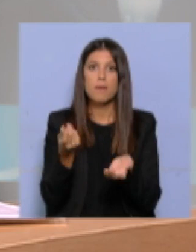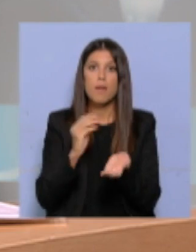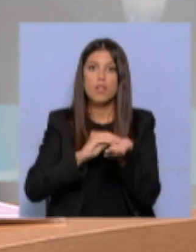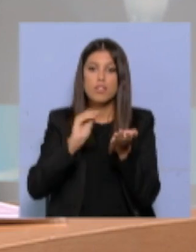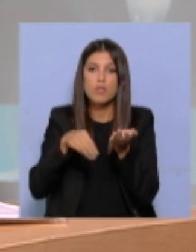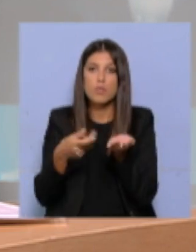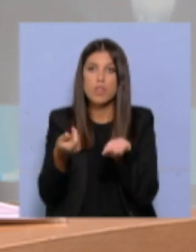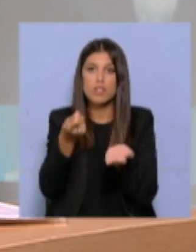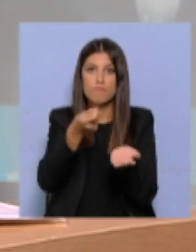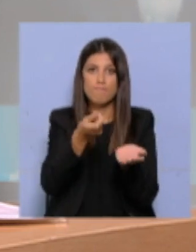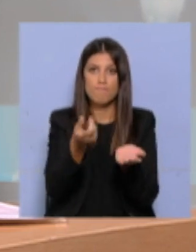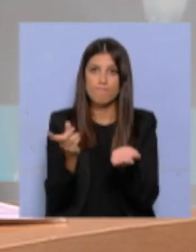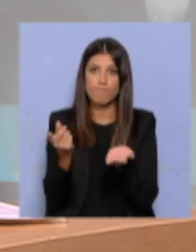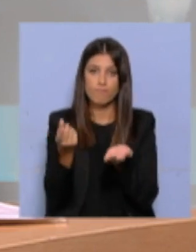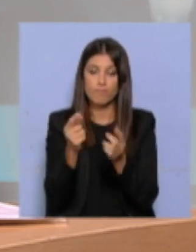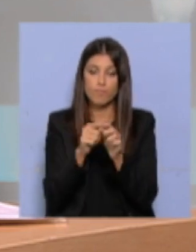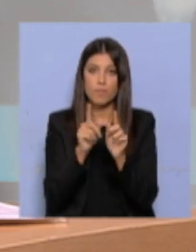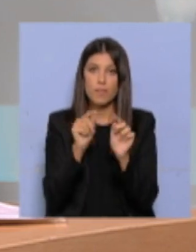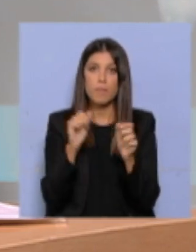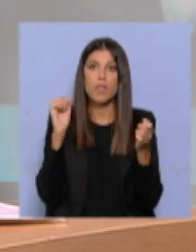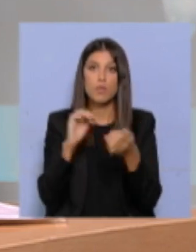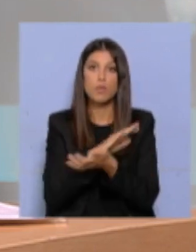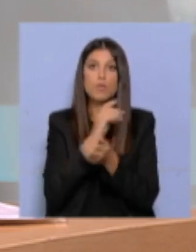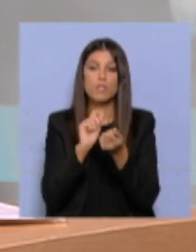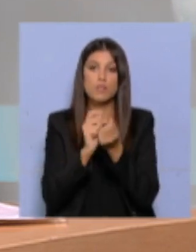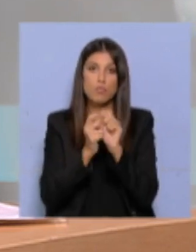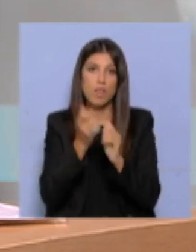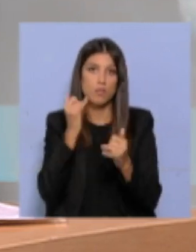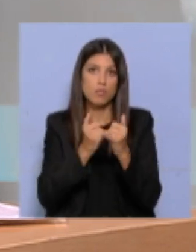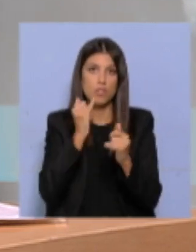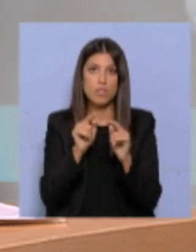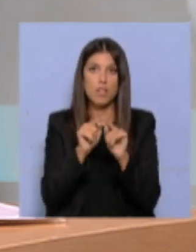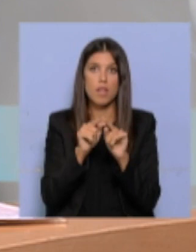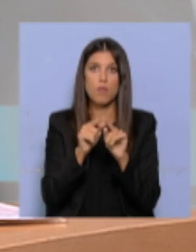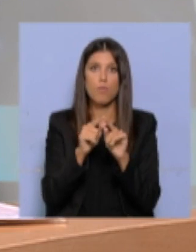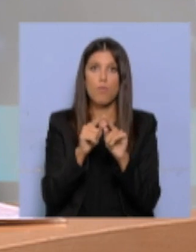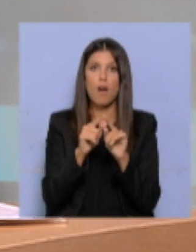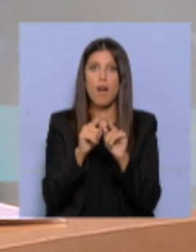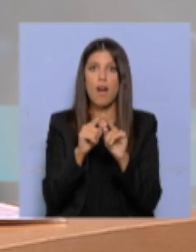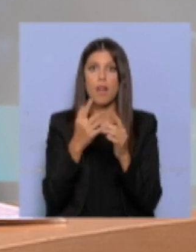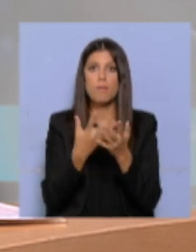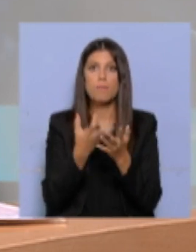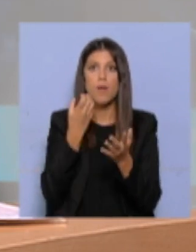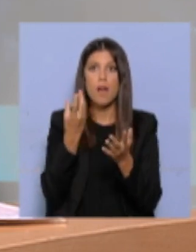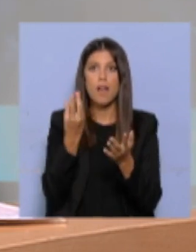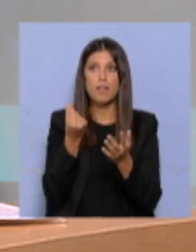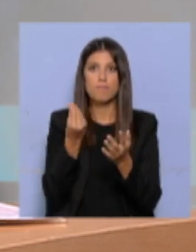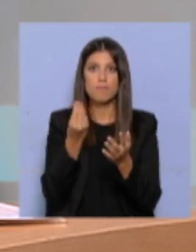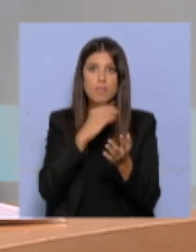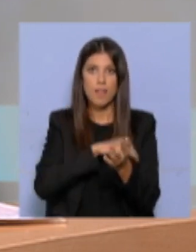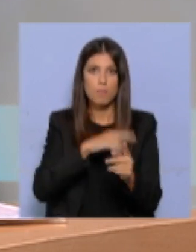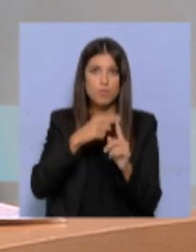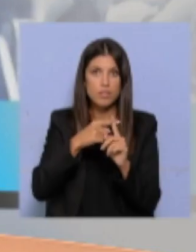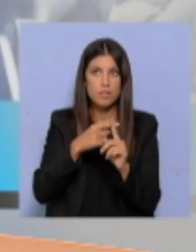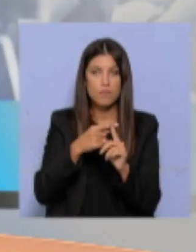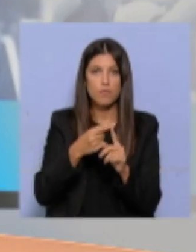assinaturas das notícias que são editadas no digital ainda não revelam aquilo que nós desejaríamos,